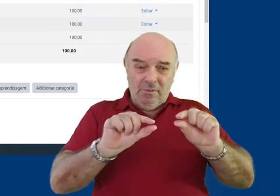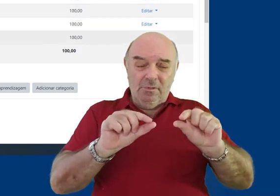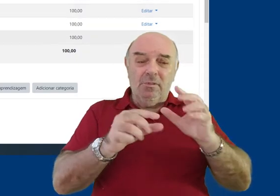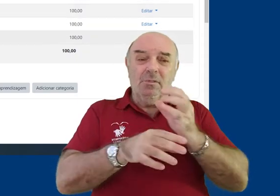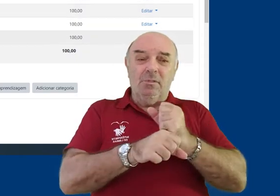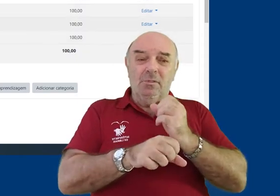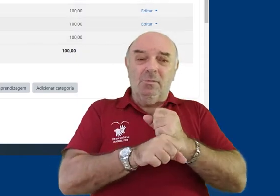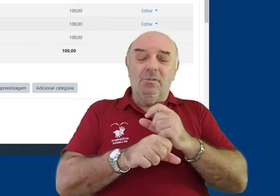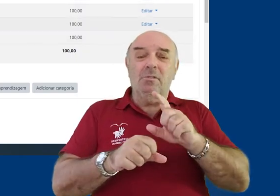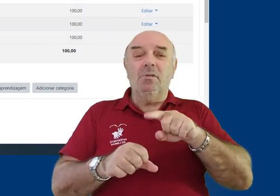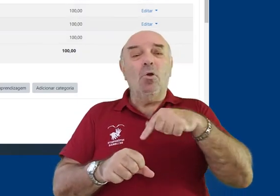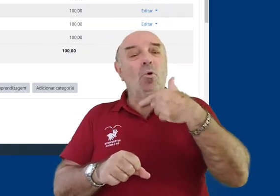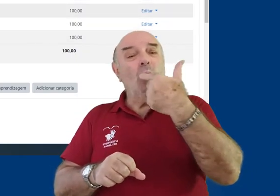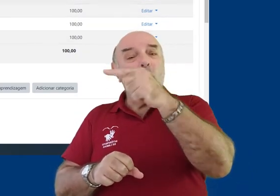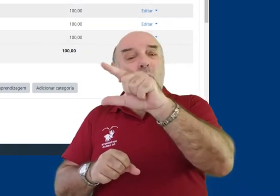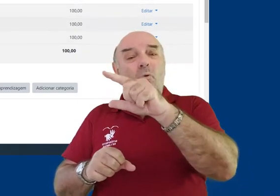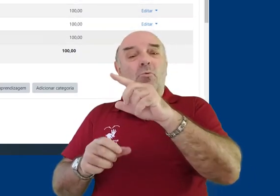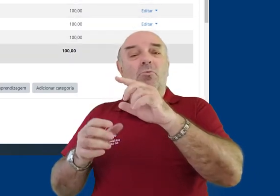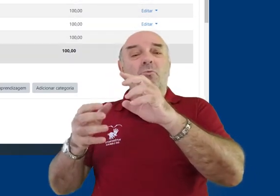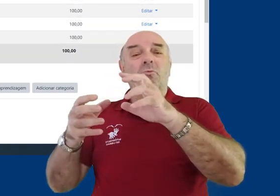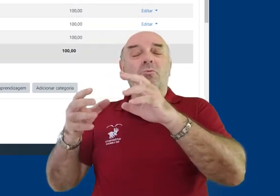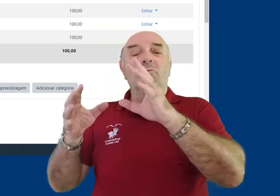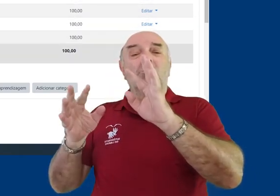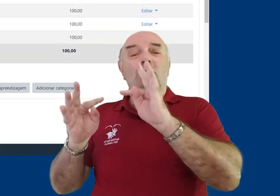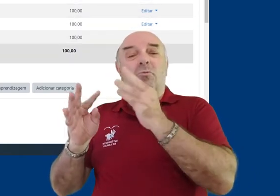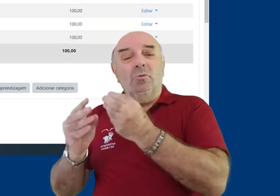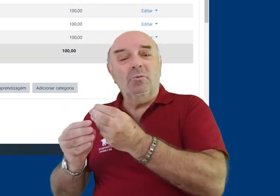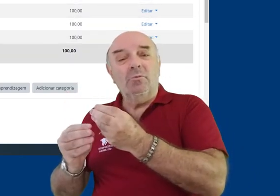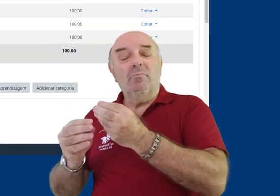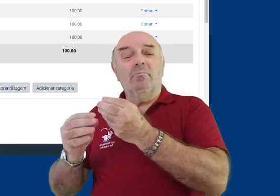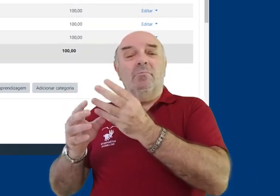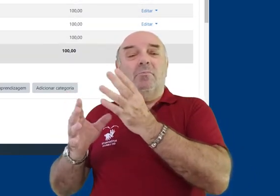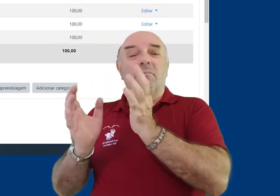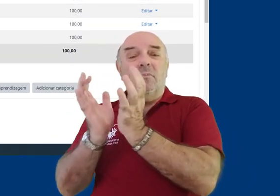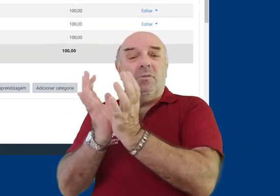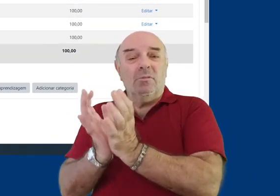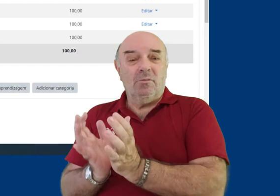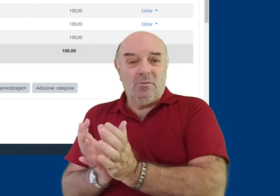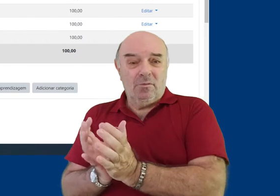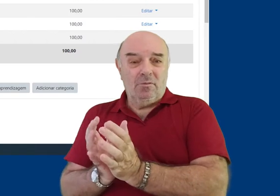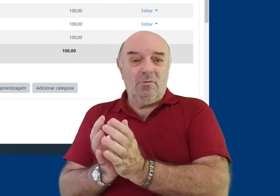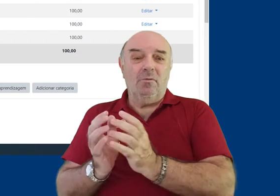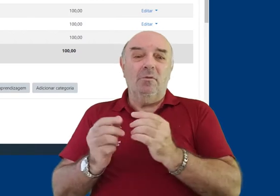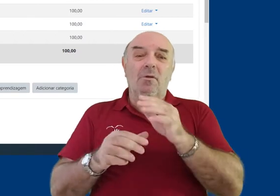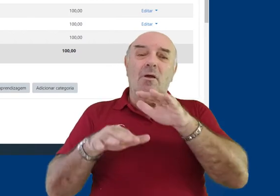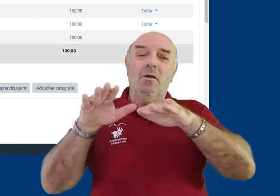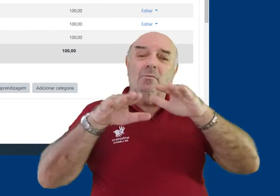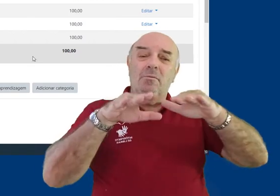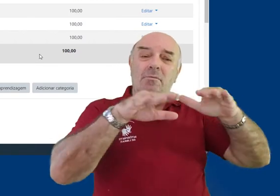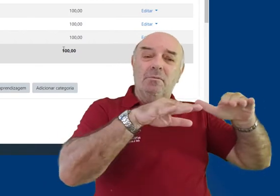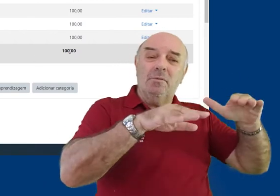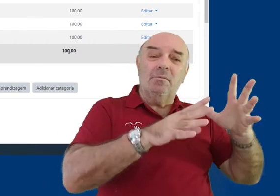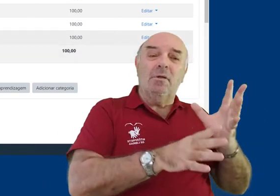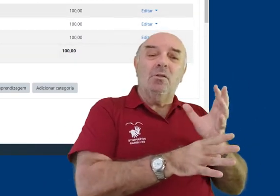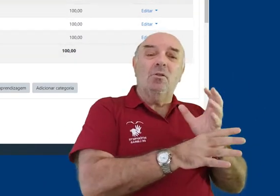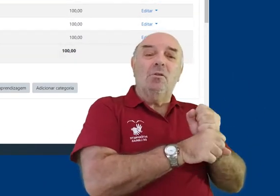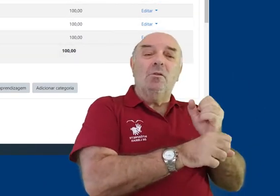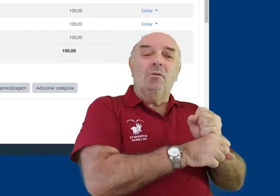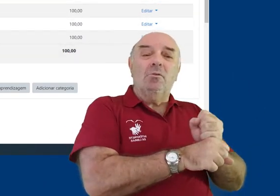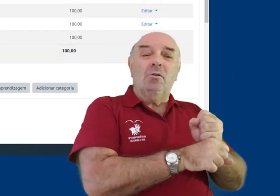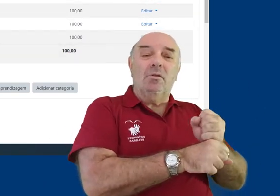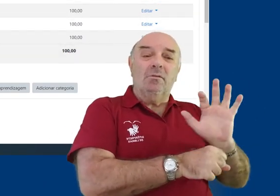nota e outros totais de categoria, fará um cálculo com ele e apresentará uma nota